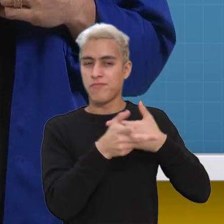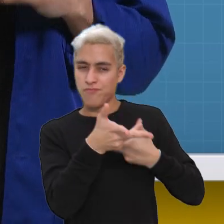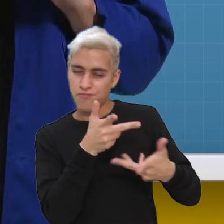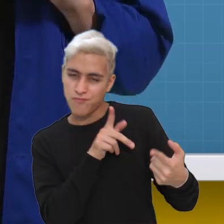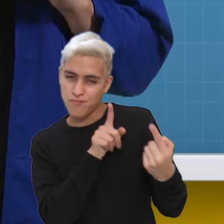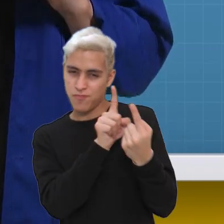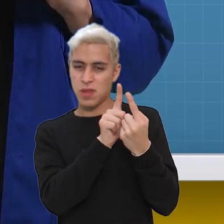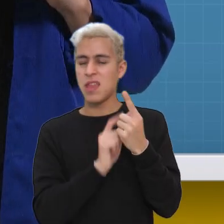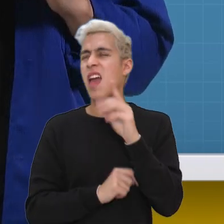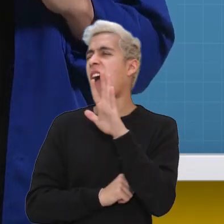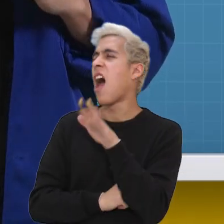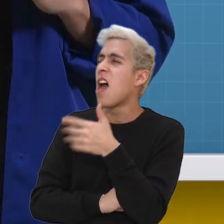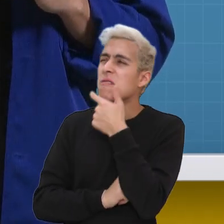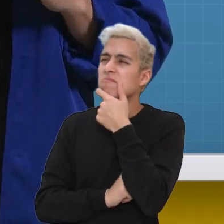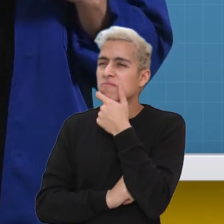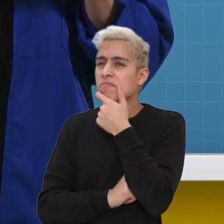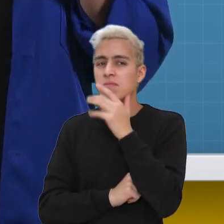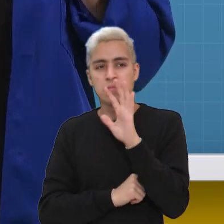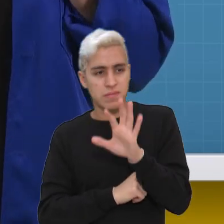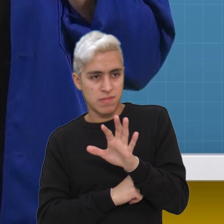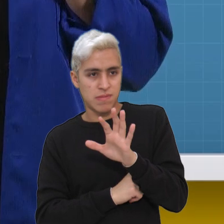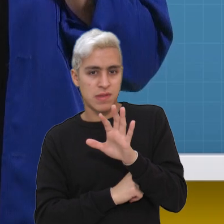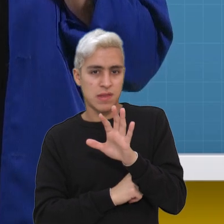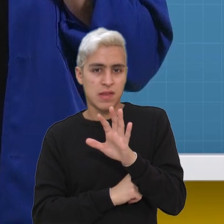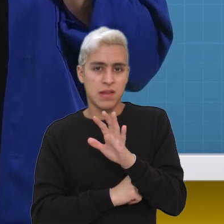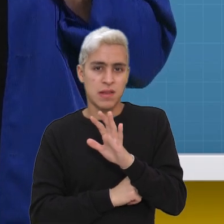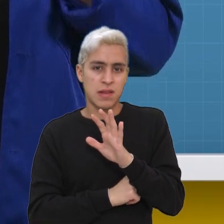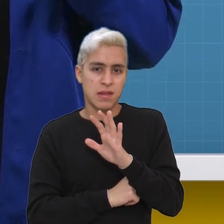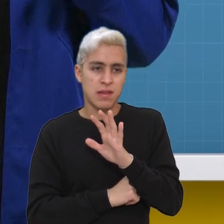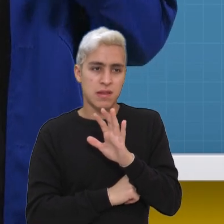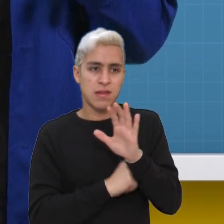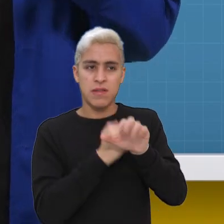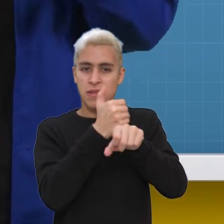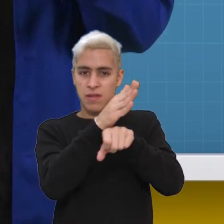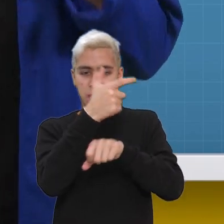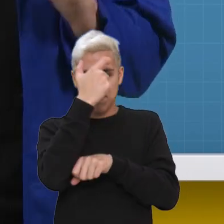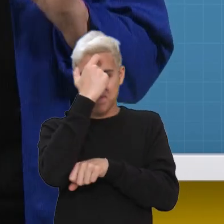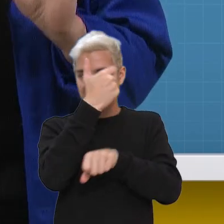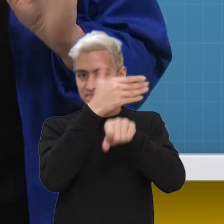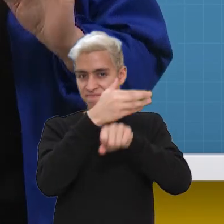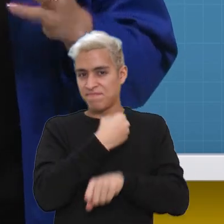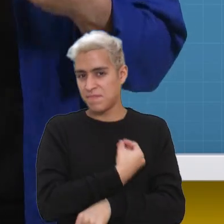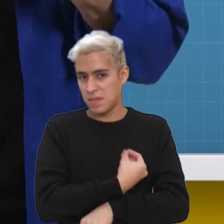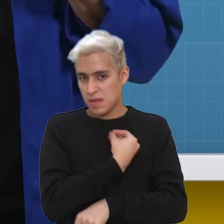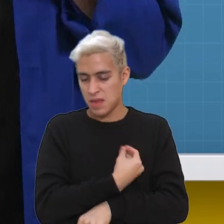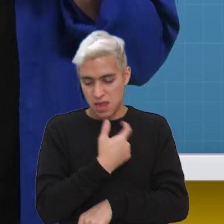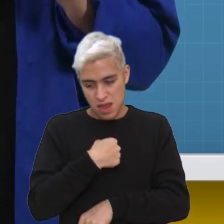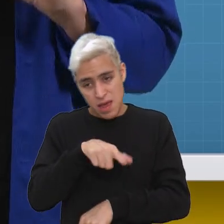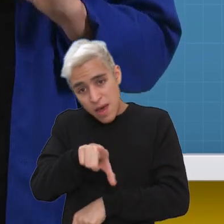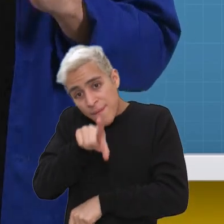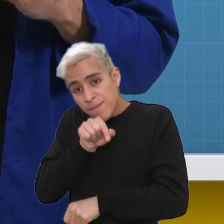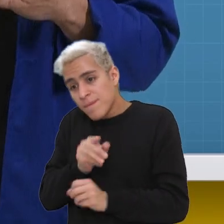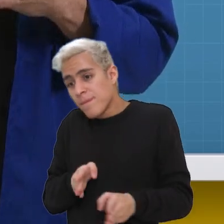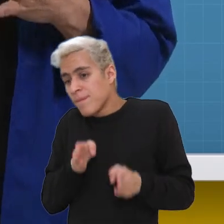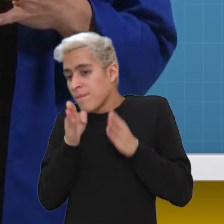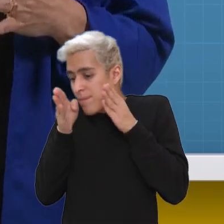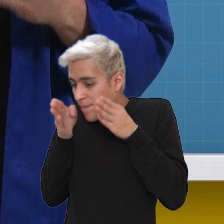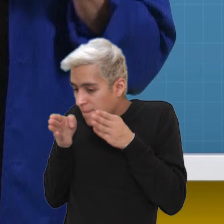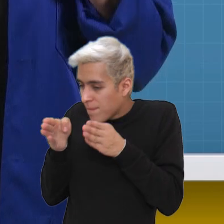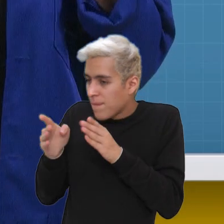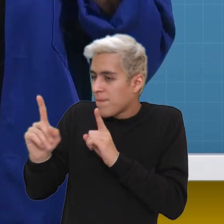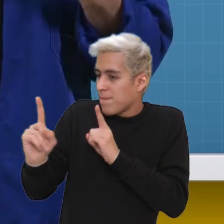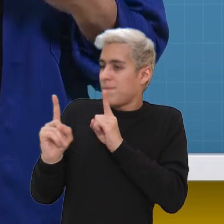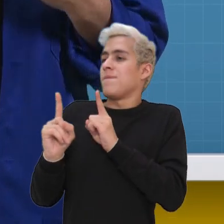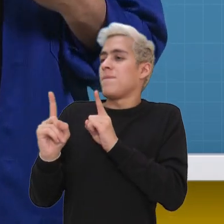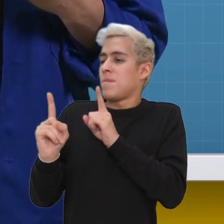né? Sempre isso. Ai, professora, mas é... Ai, não. Você que sabe da tua vida. Eu prefiro me aproximar